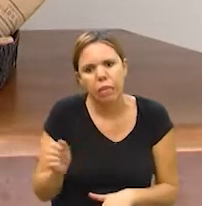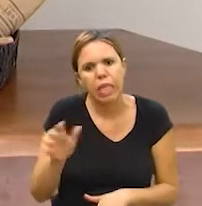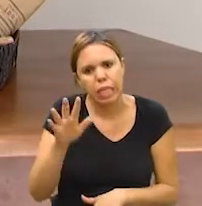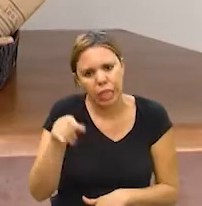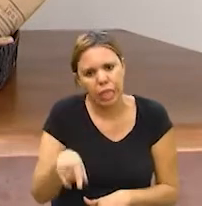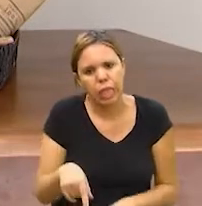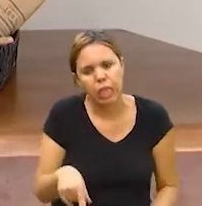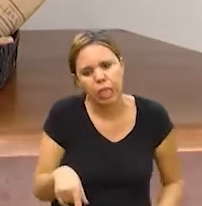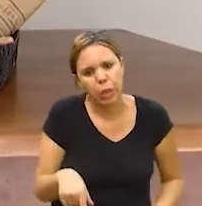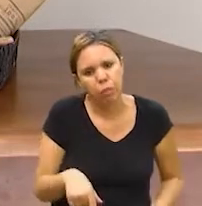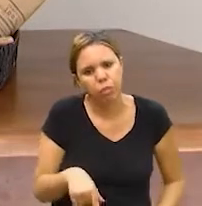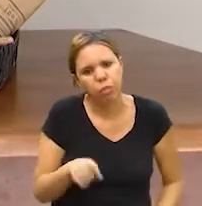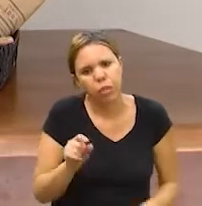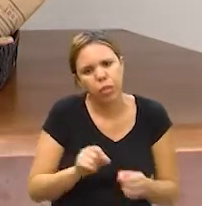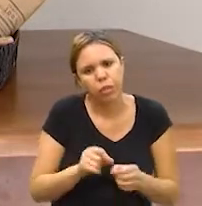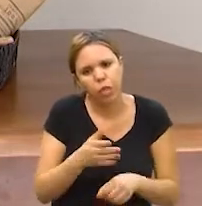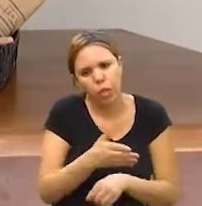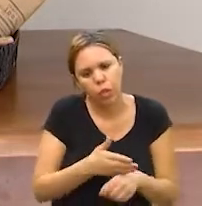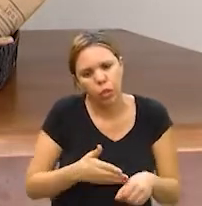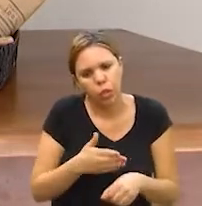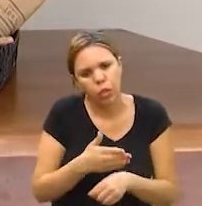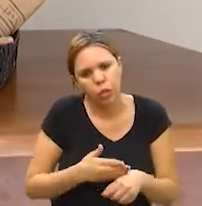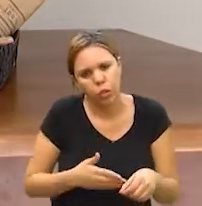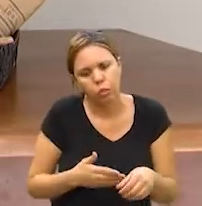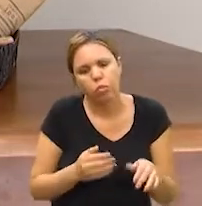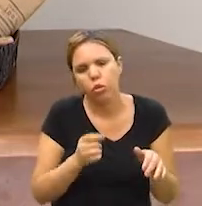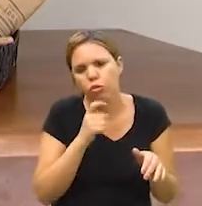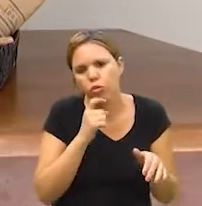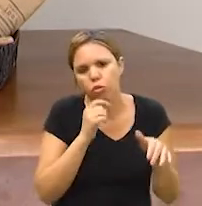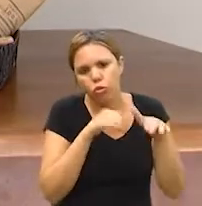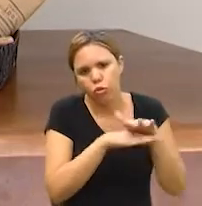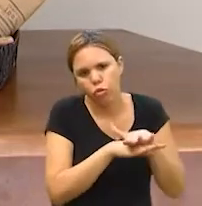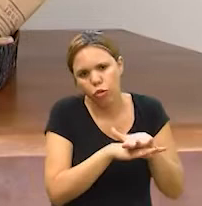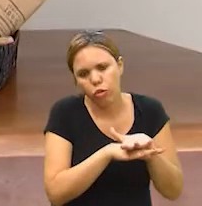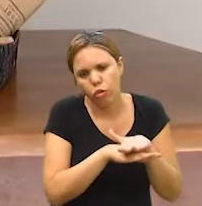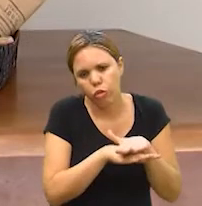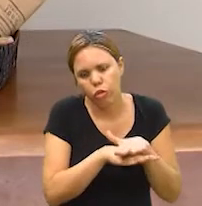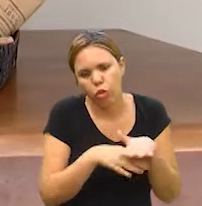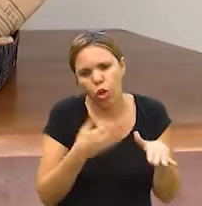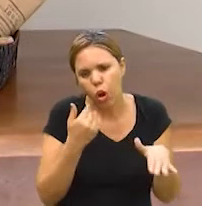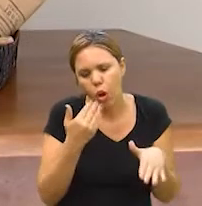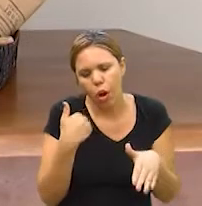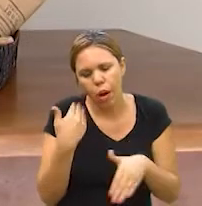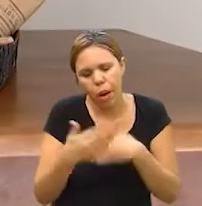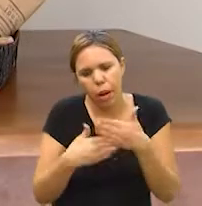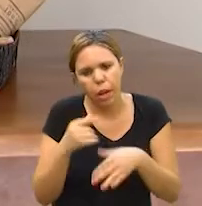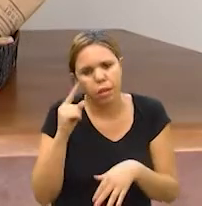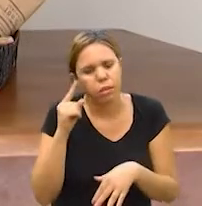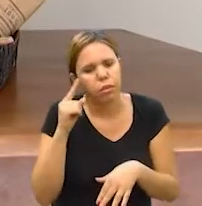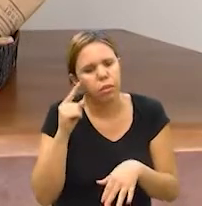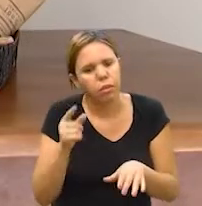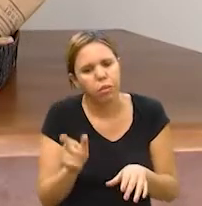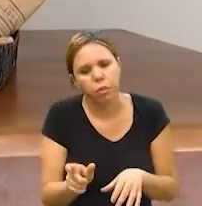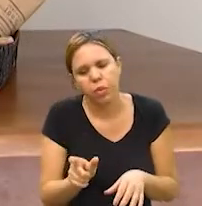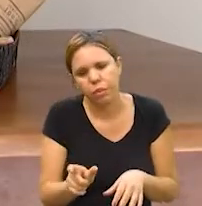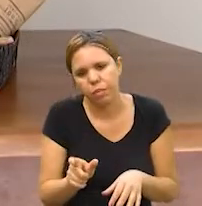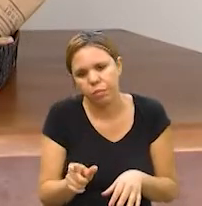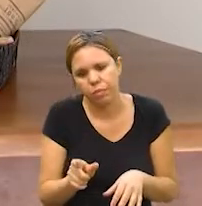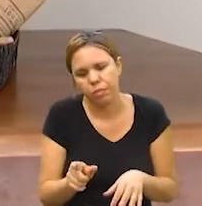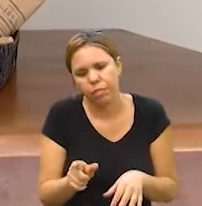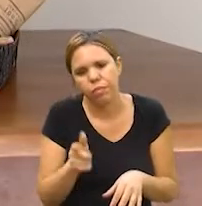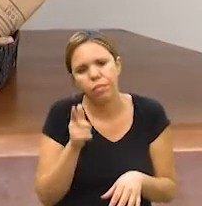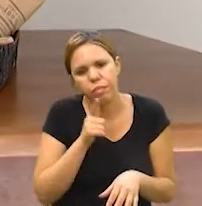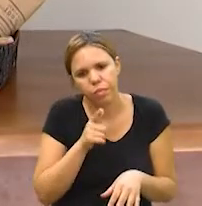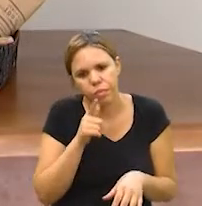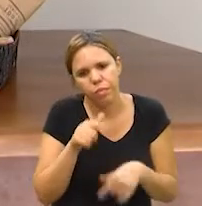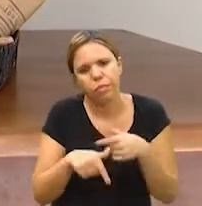mais caro, mas é um pão que você fatia, pode congelar e consumindo cada dia uma fatia. Então você